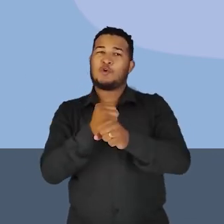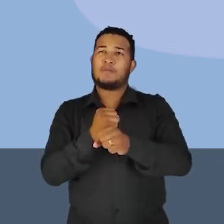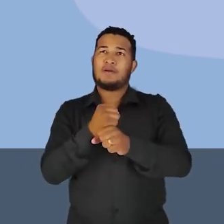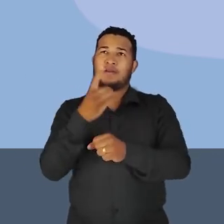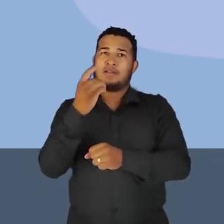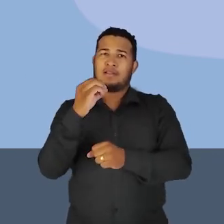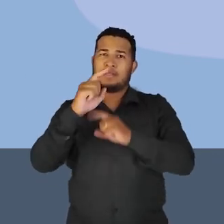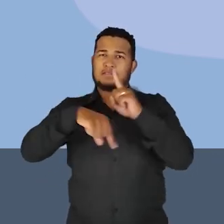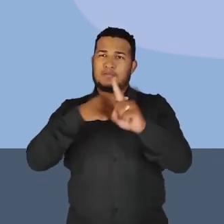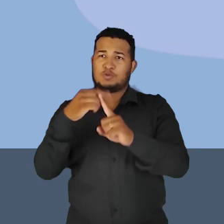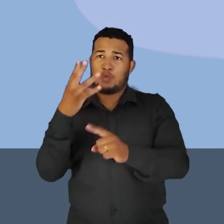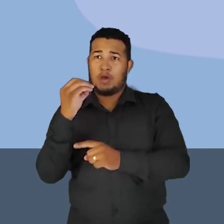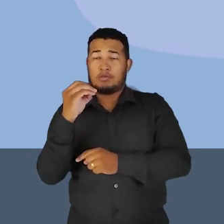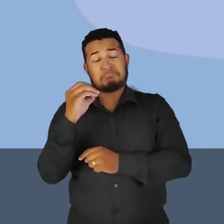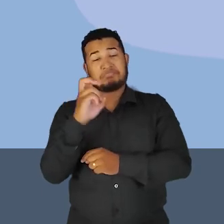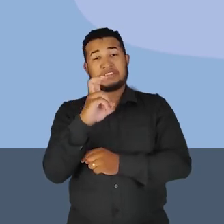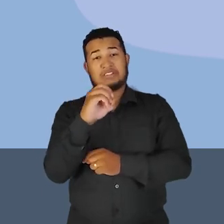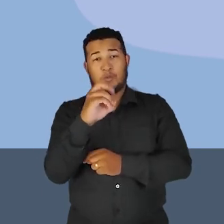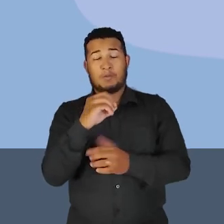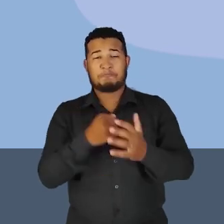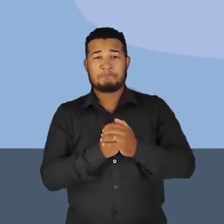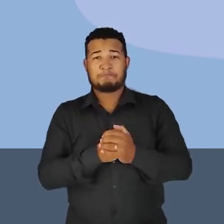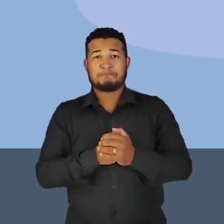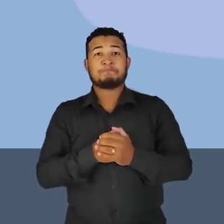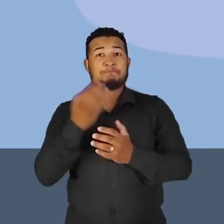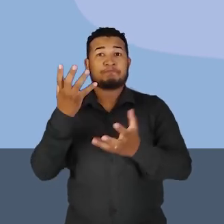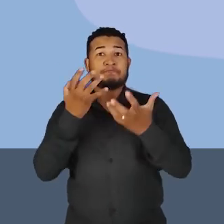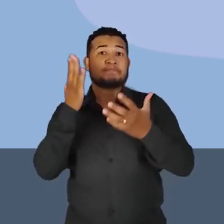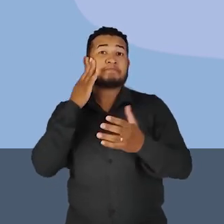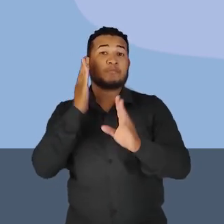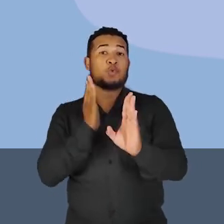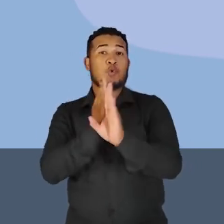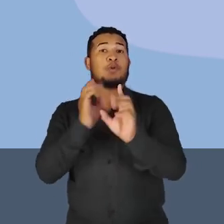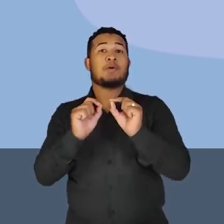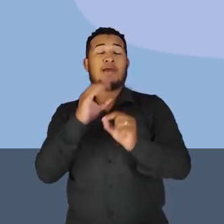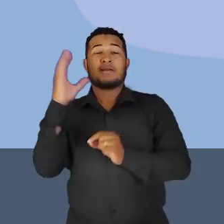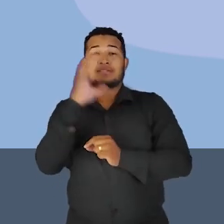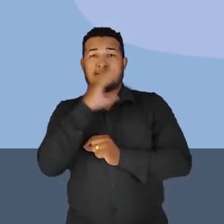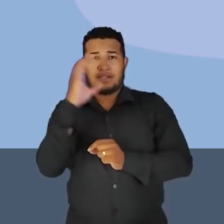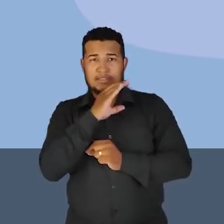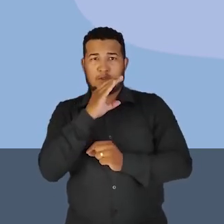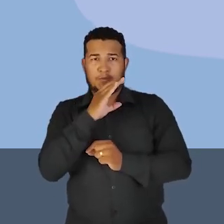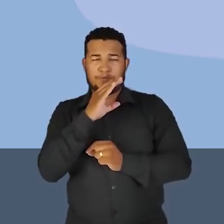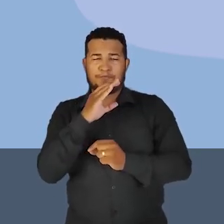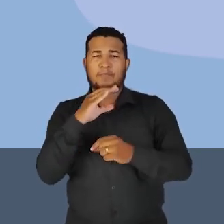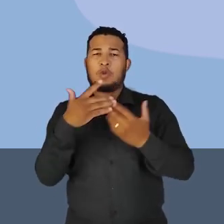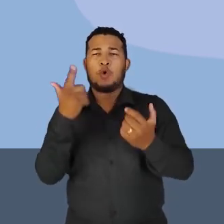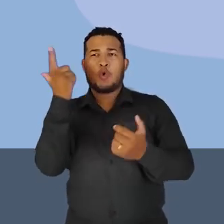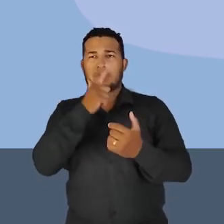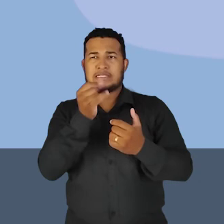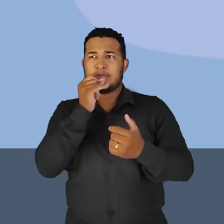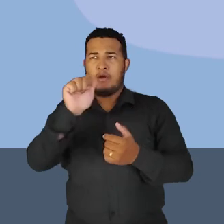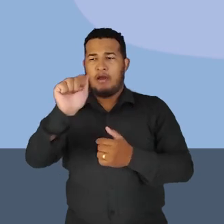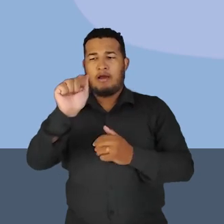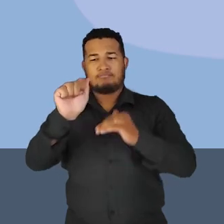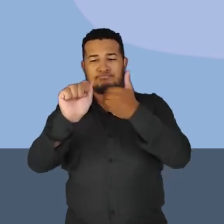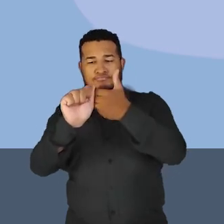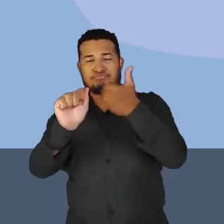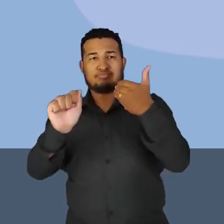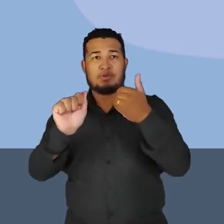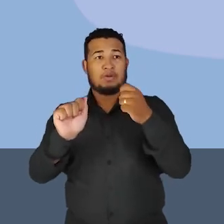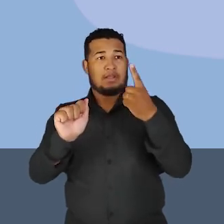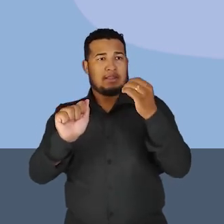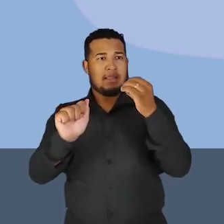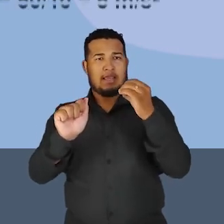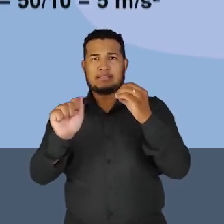40, 50. Nós queremos encontrar a aceleração. Então, para isolar este A, esse 10 que está multiplicando